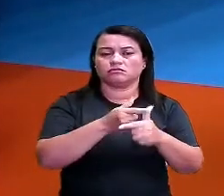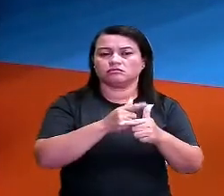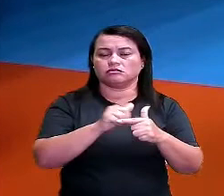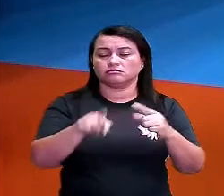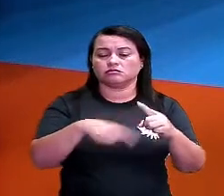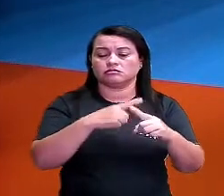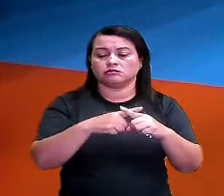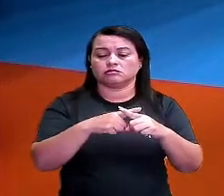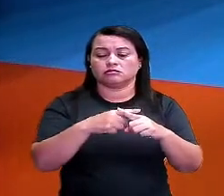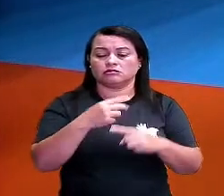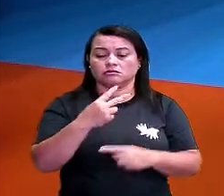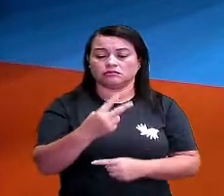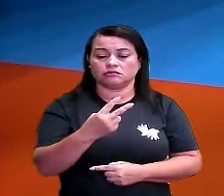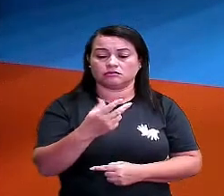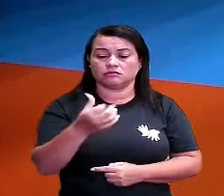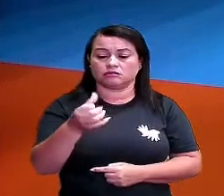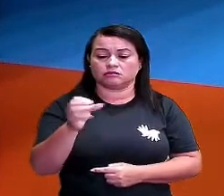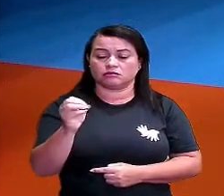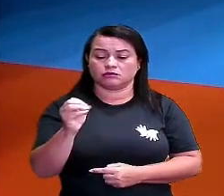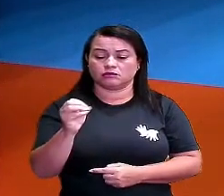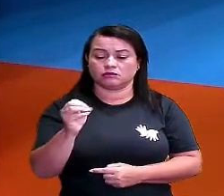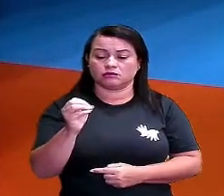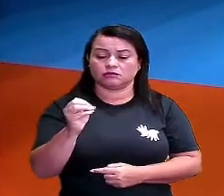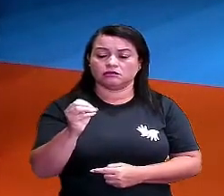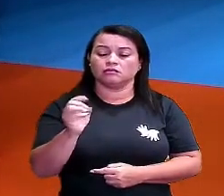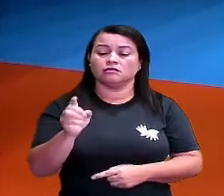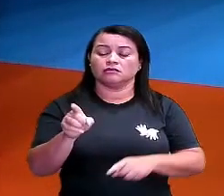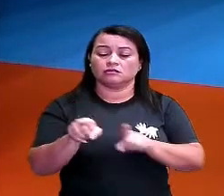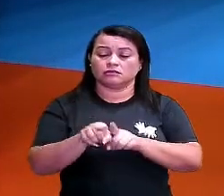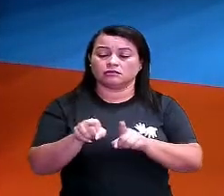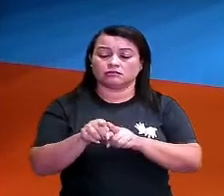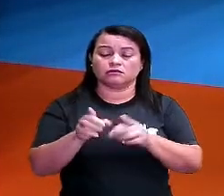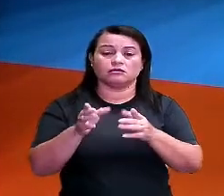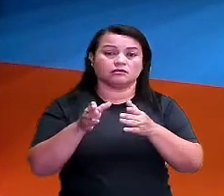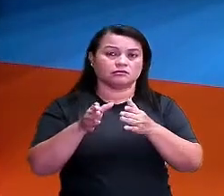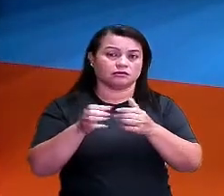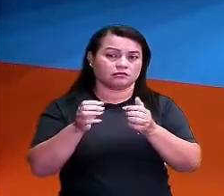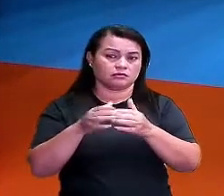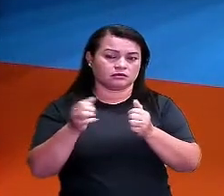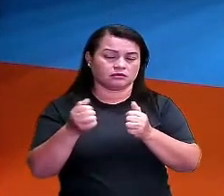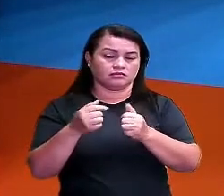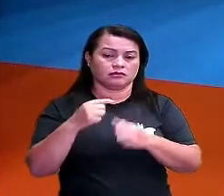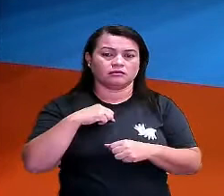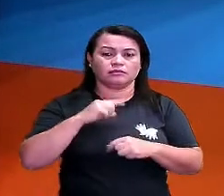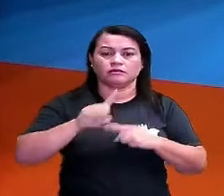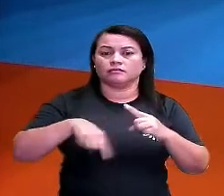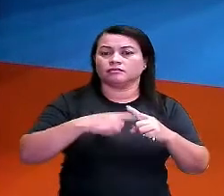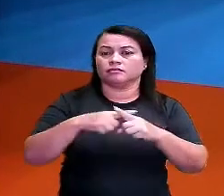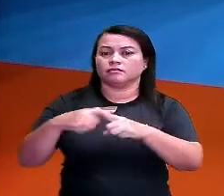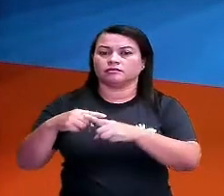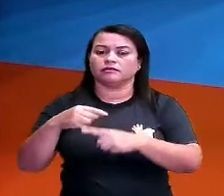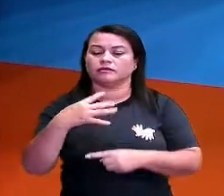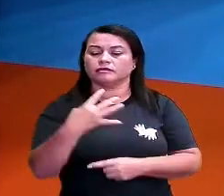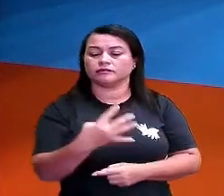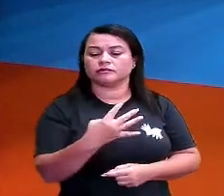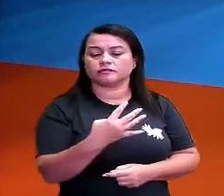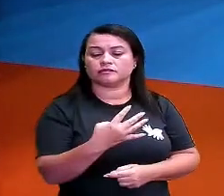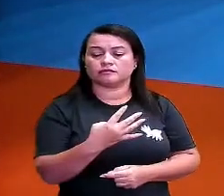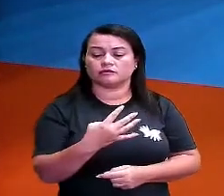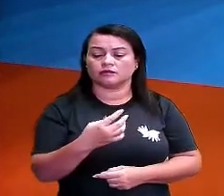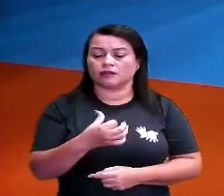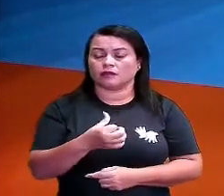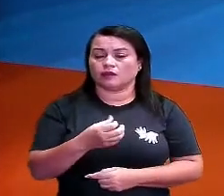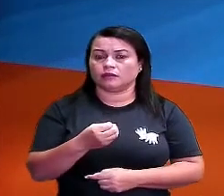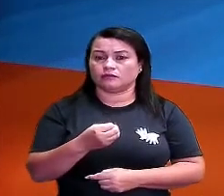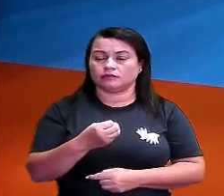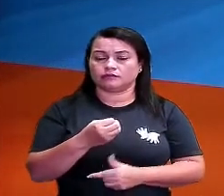30 vezes 2, 60. Opa, mas ele pede que eu multiplique por 4. Então, eu vou fazer o inverso.